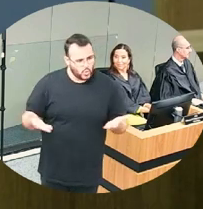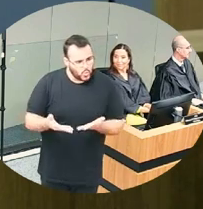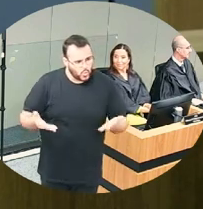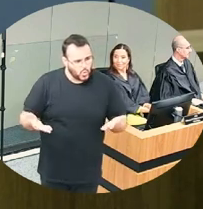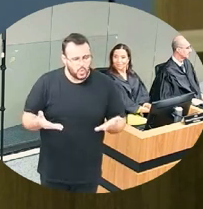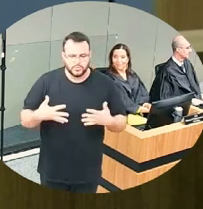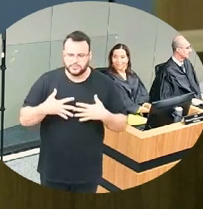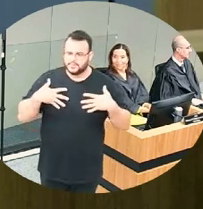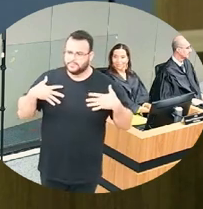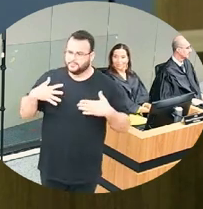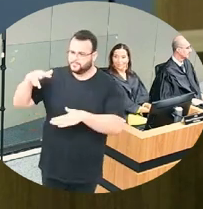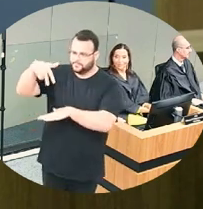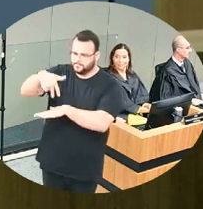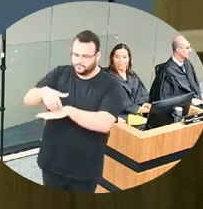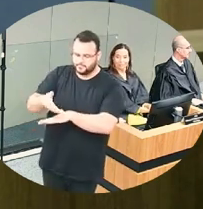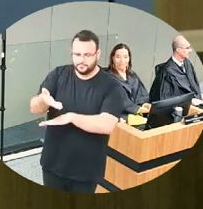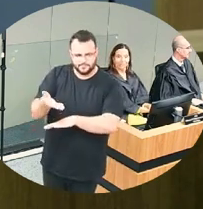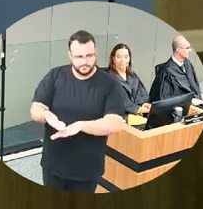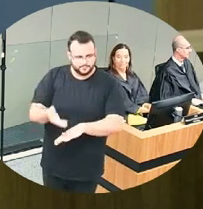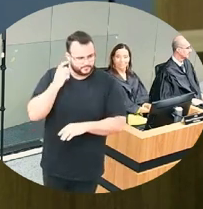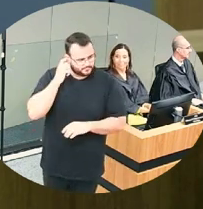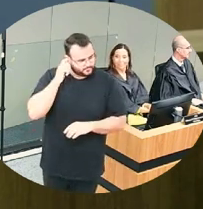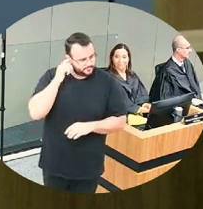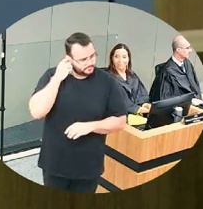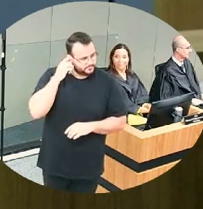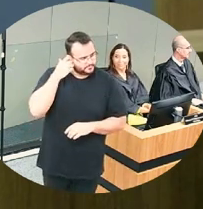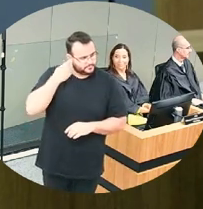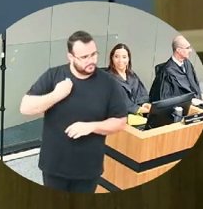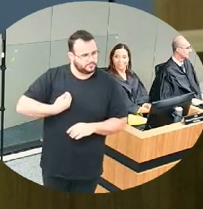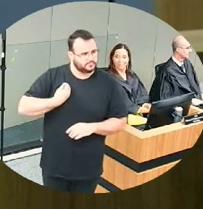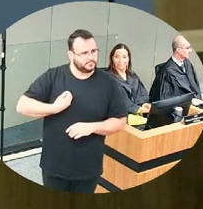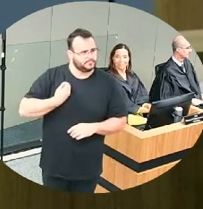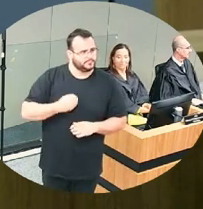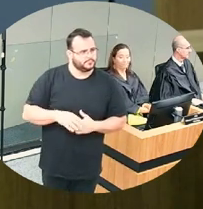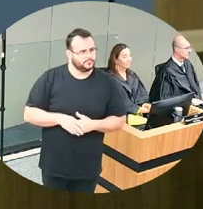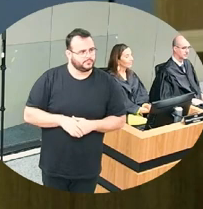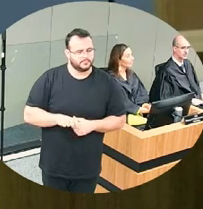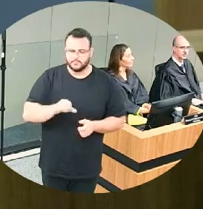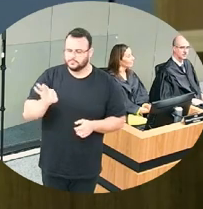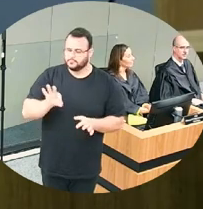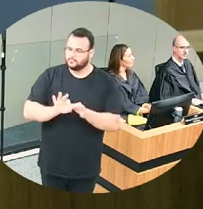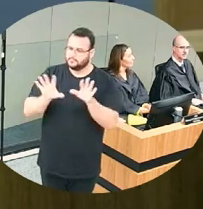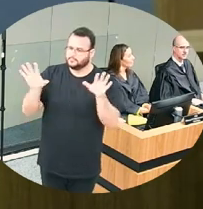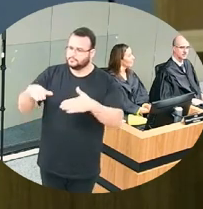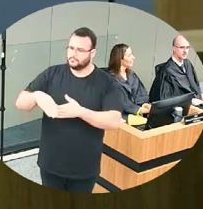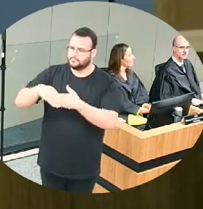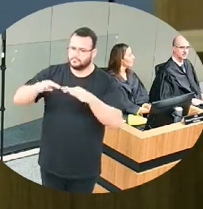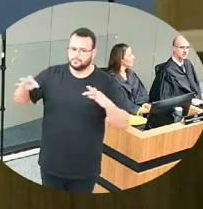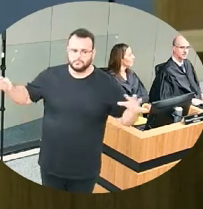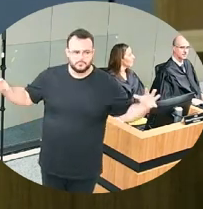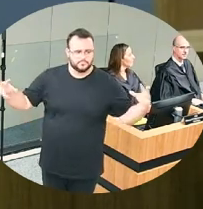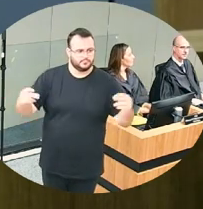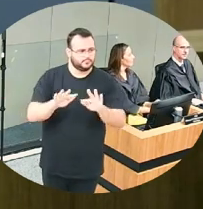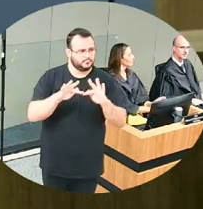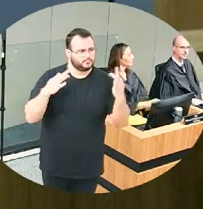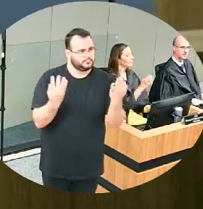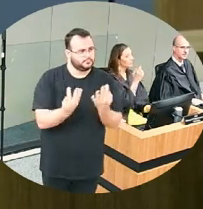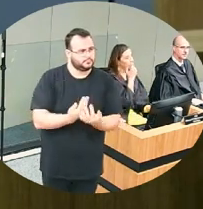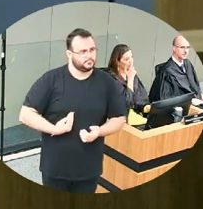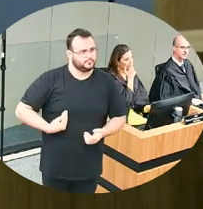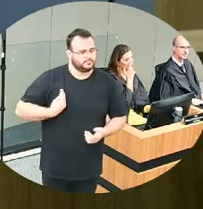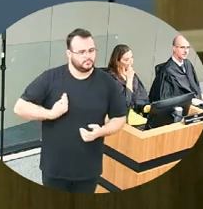nos homenageia e nos prestigia com sua presença se ainda me permitem cumprimentar a todos os nossos